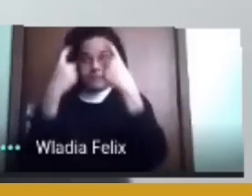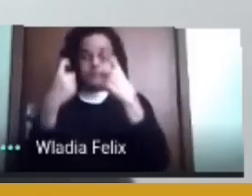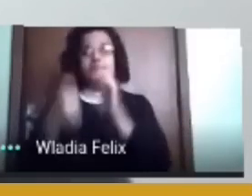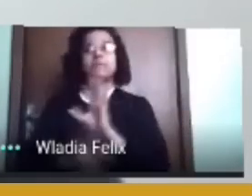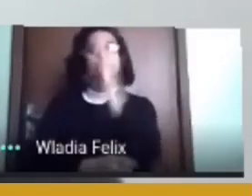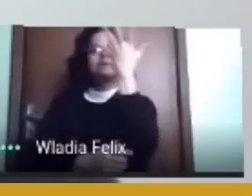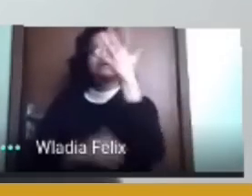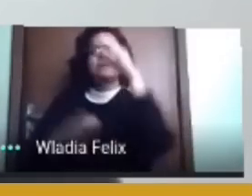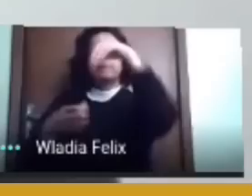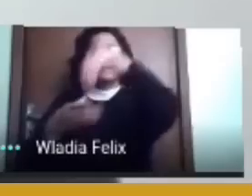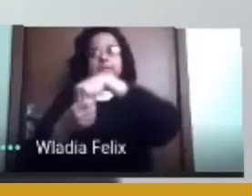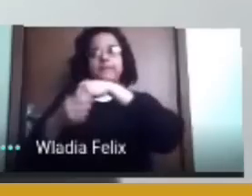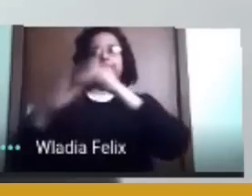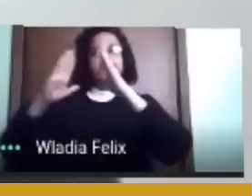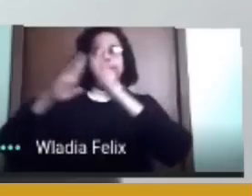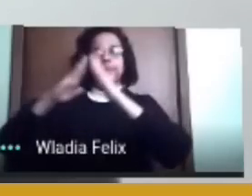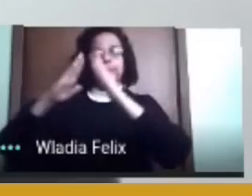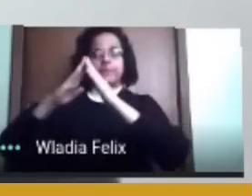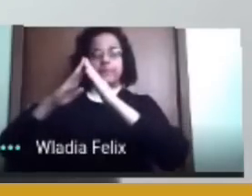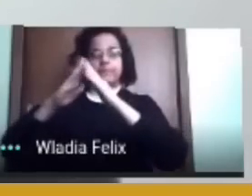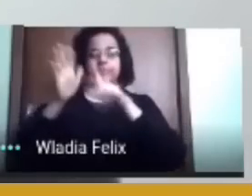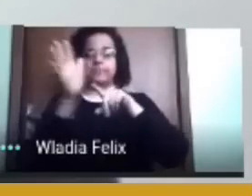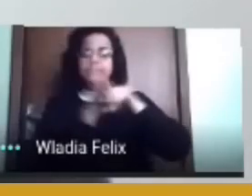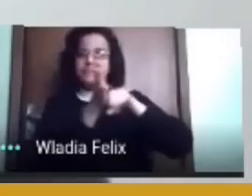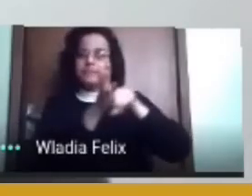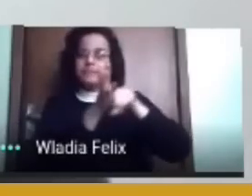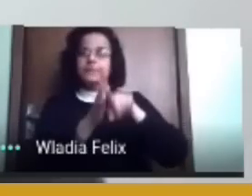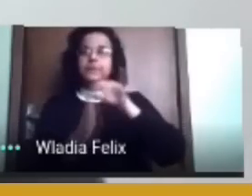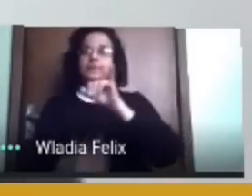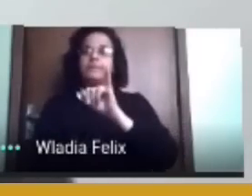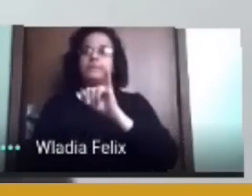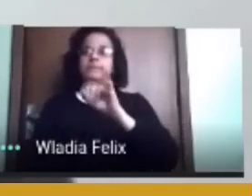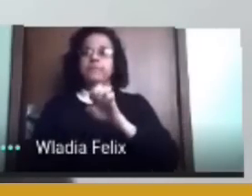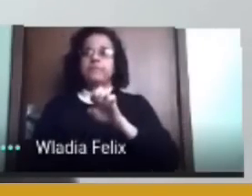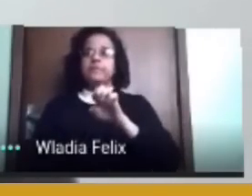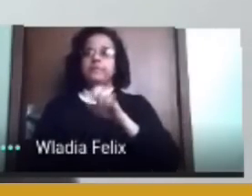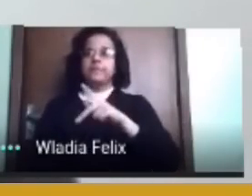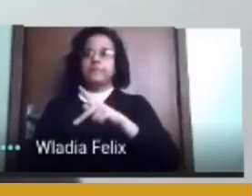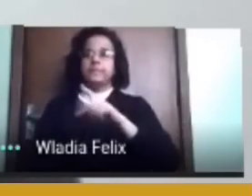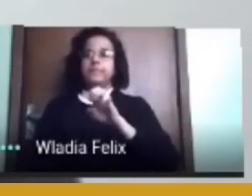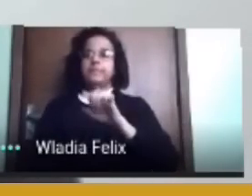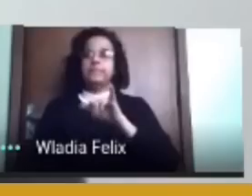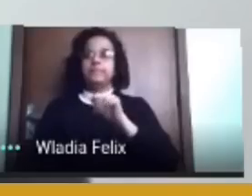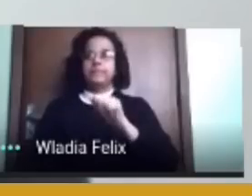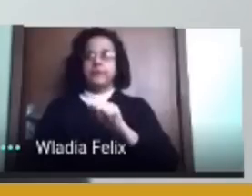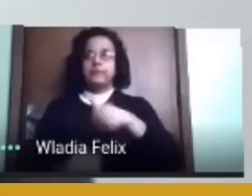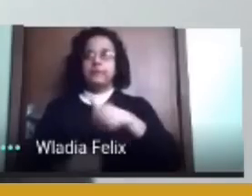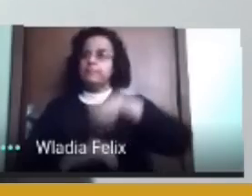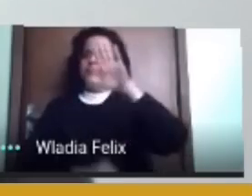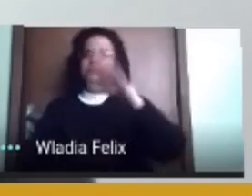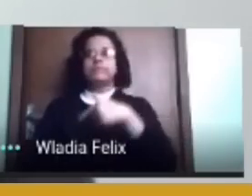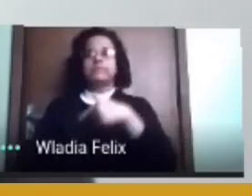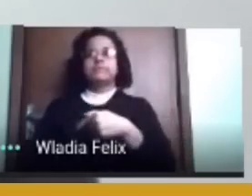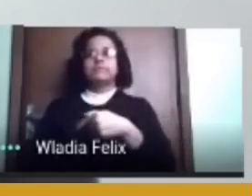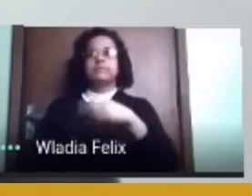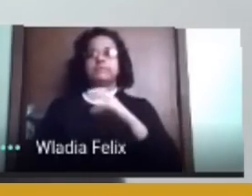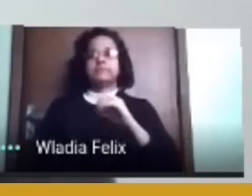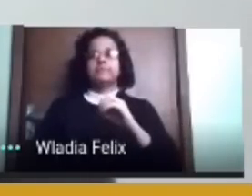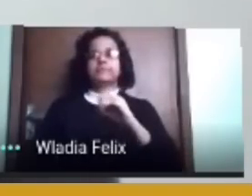do IPEA, esse número é de mais de 70%. Ou seja, se nós formos pensar o número